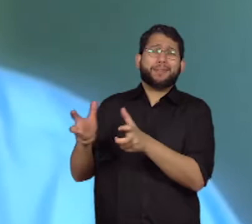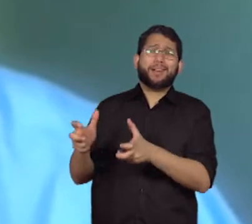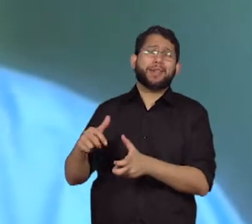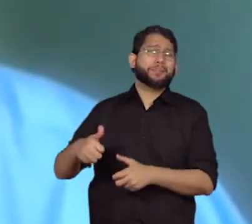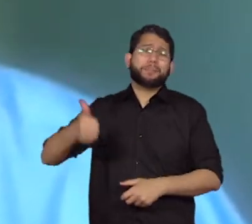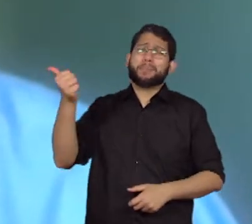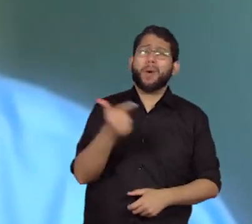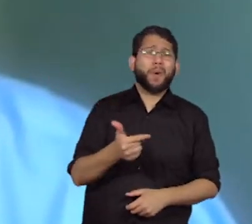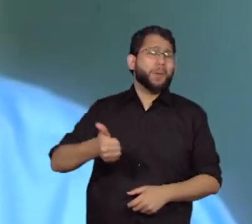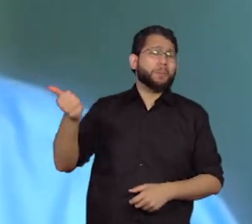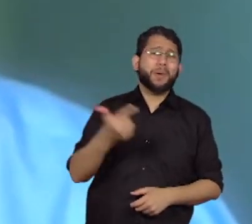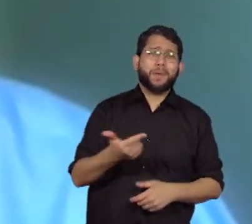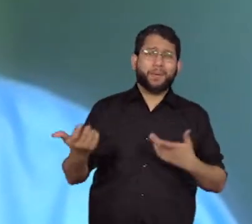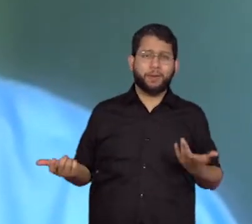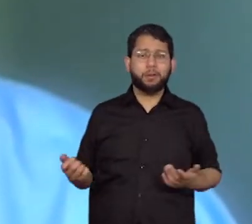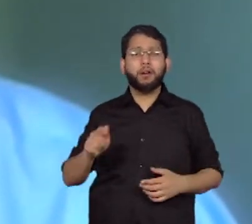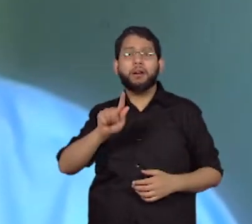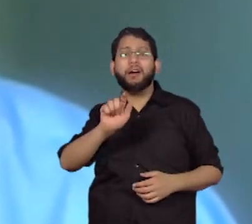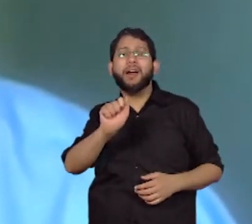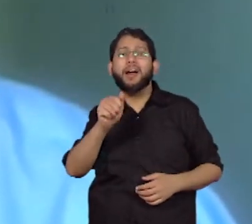Então, assim, o game